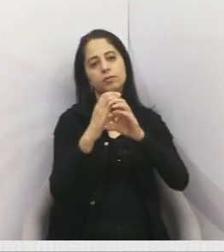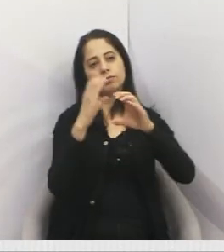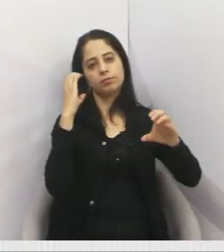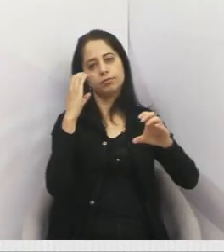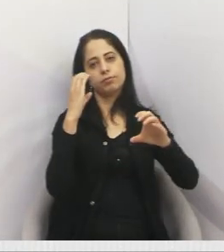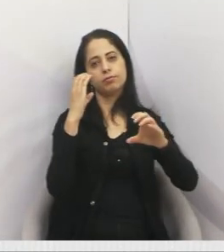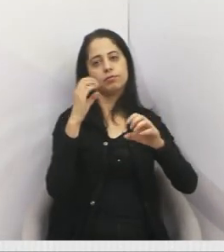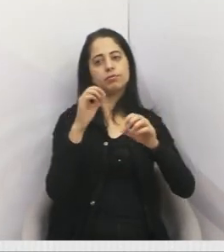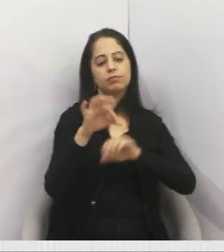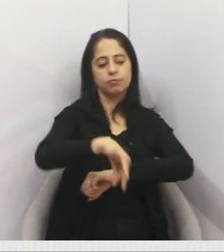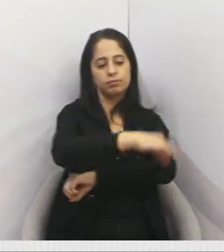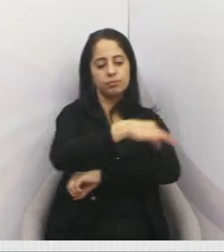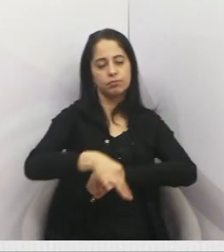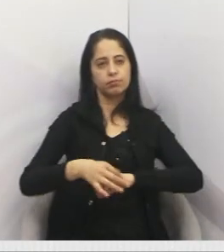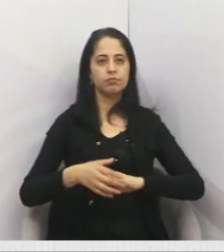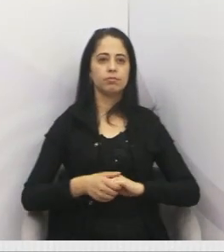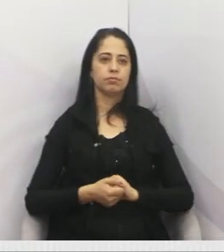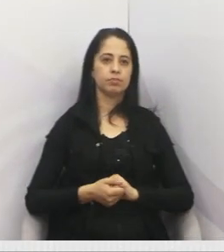Arquitetos.